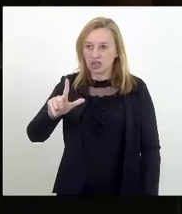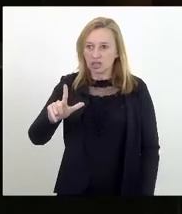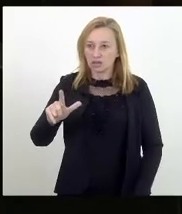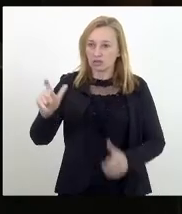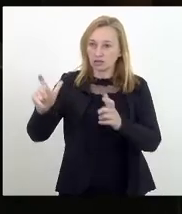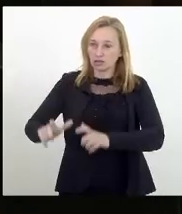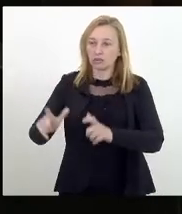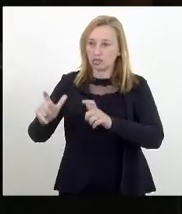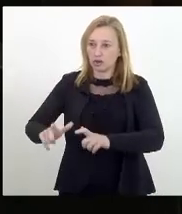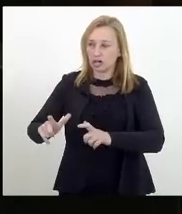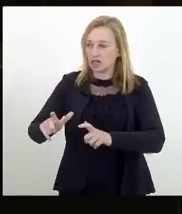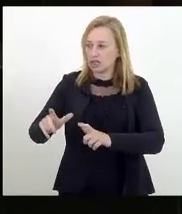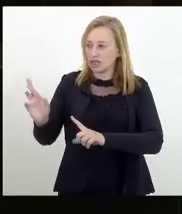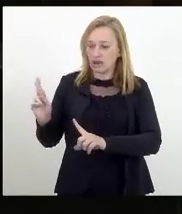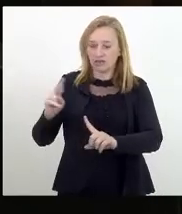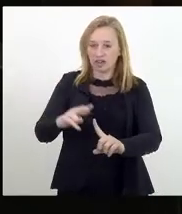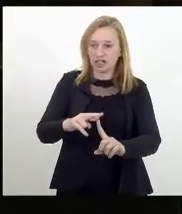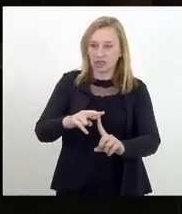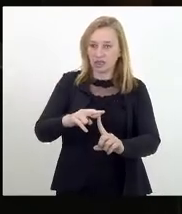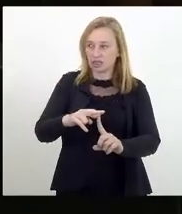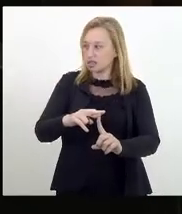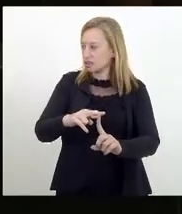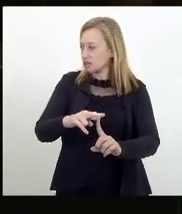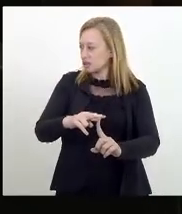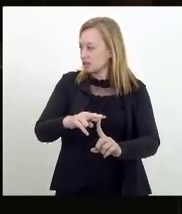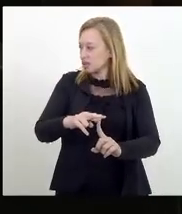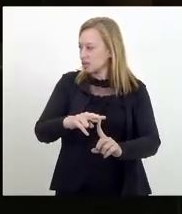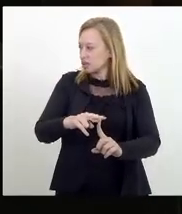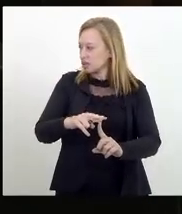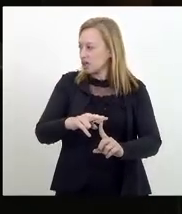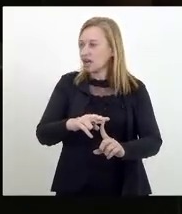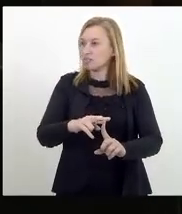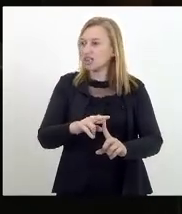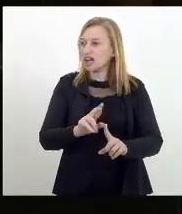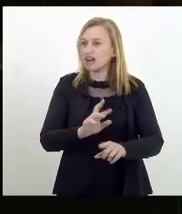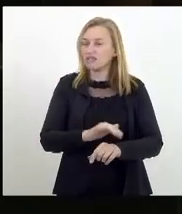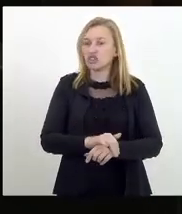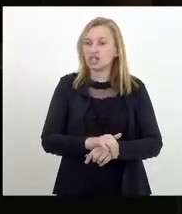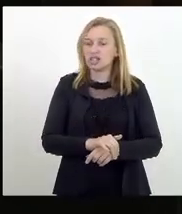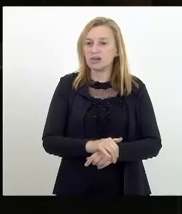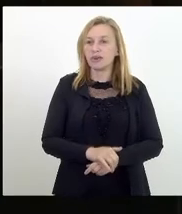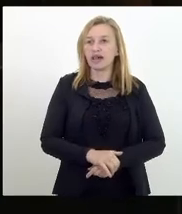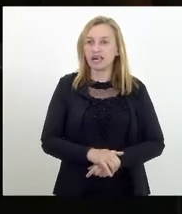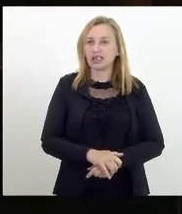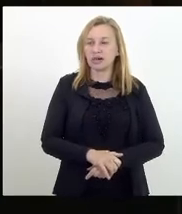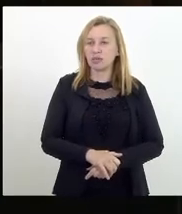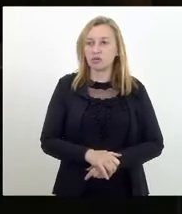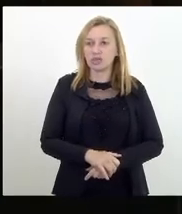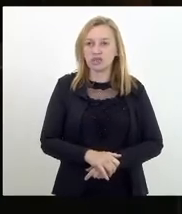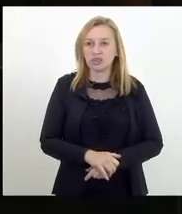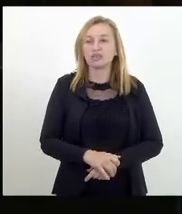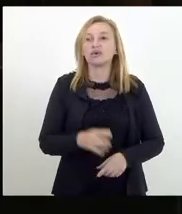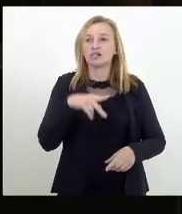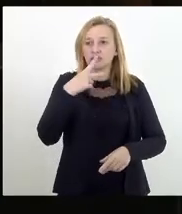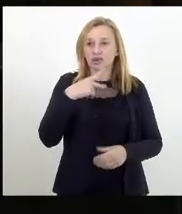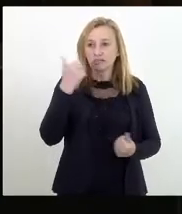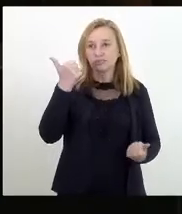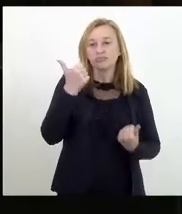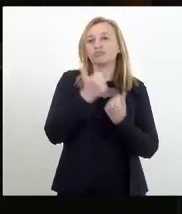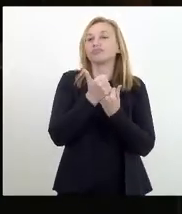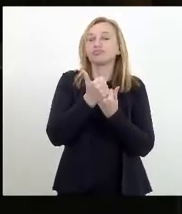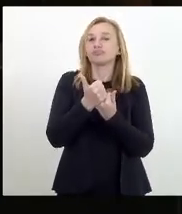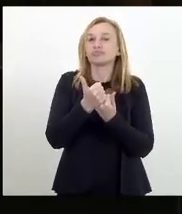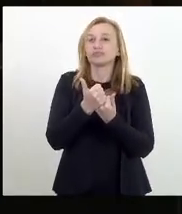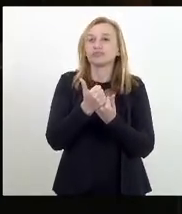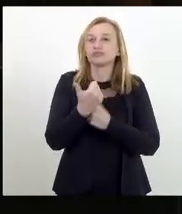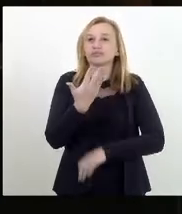no lugar de destaque como sempre tinha que estar vou falar que também pediu o apoio dos meus